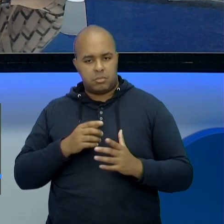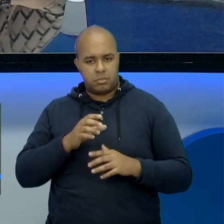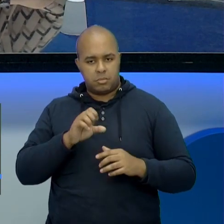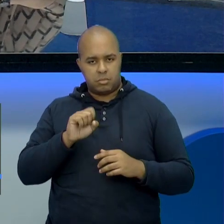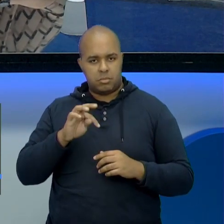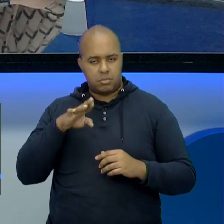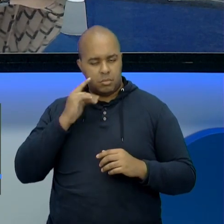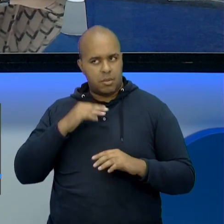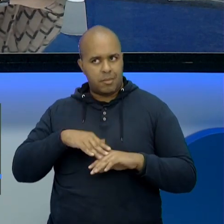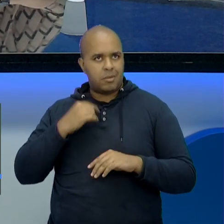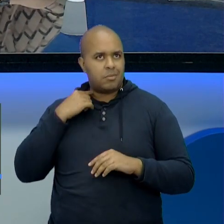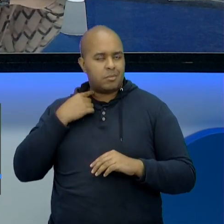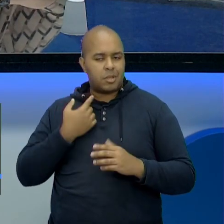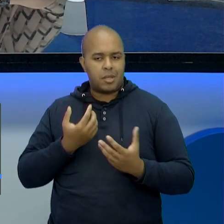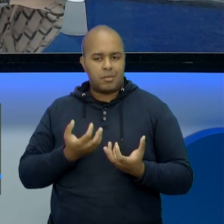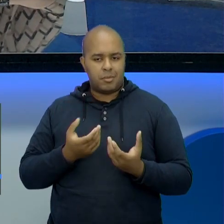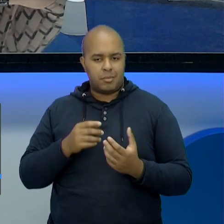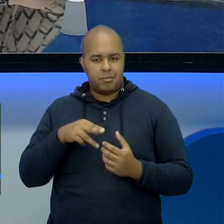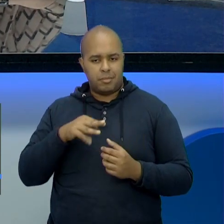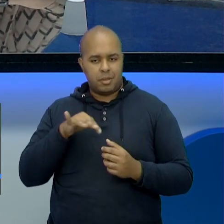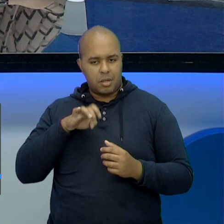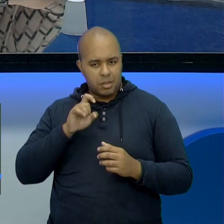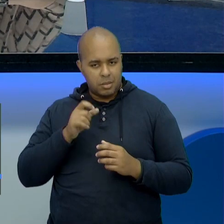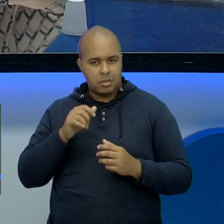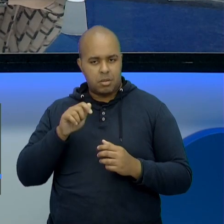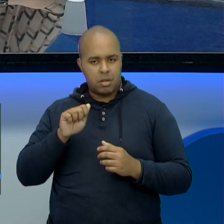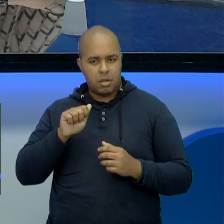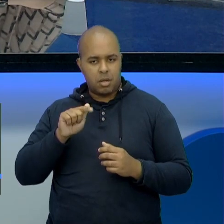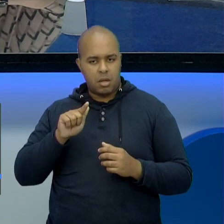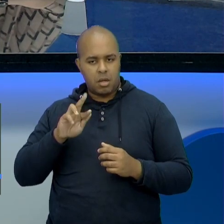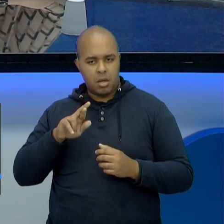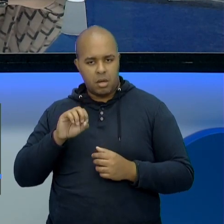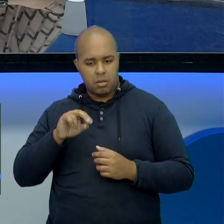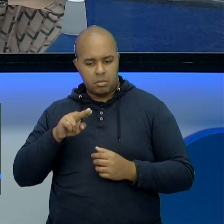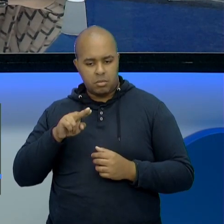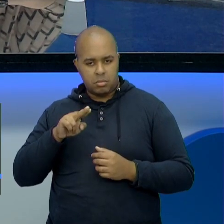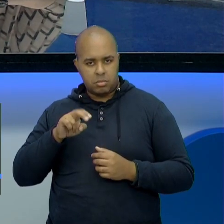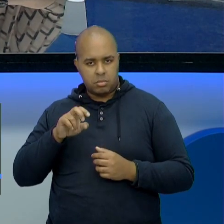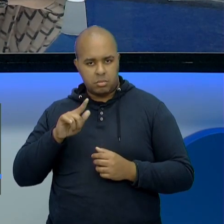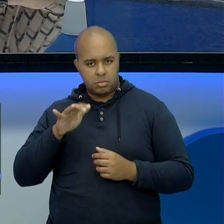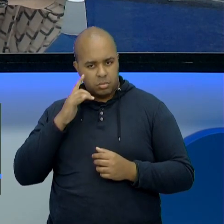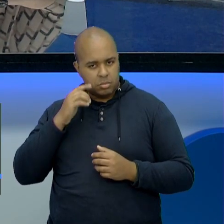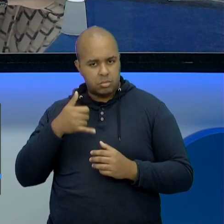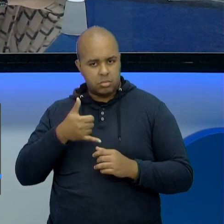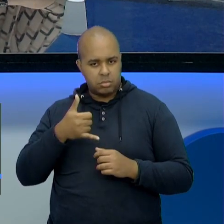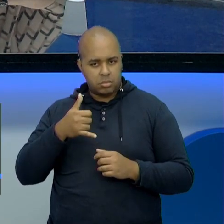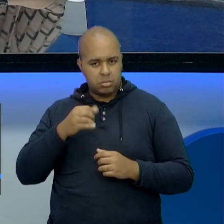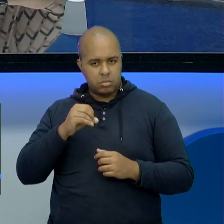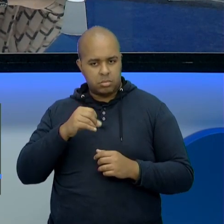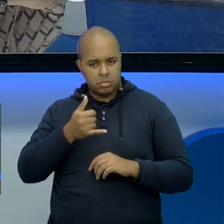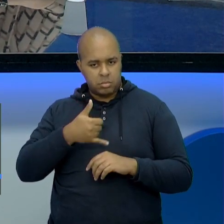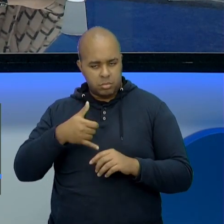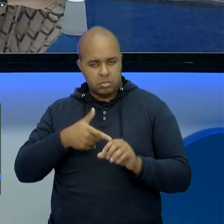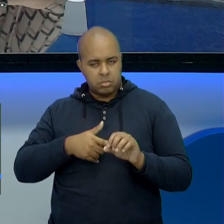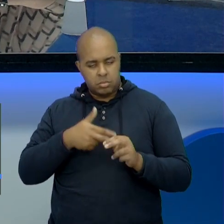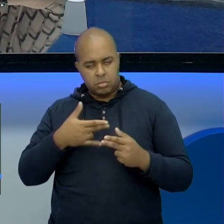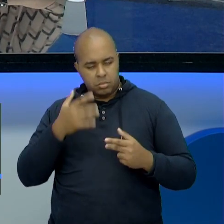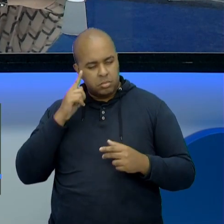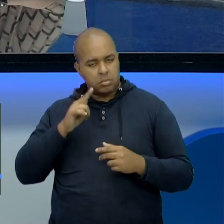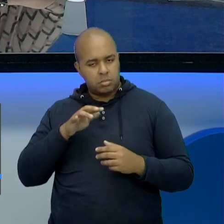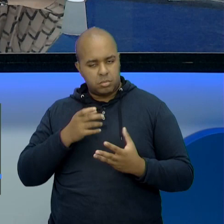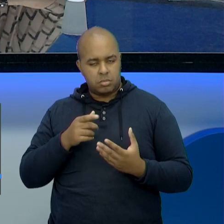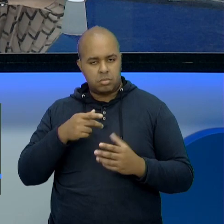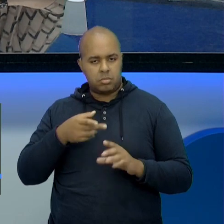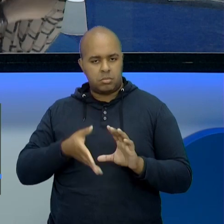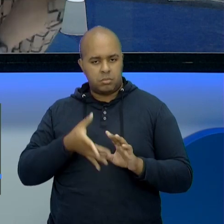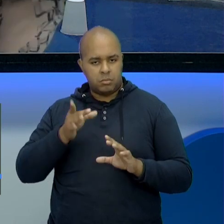que mais poluem, então mineração, agronegócio, oil and gas, né, gasolina,